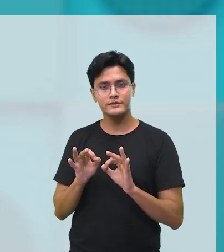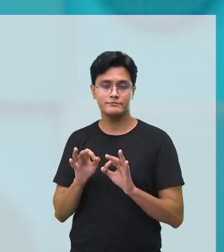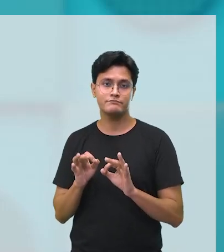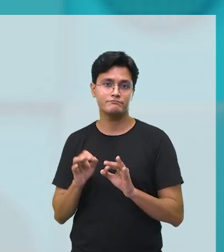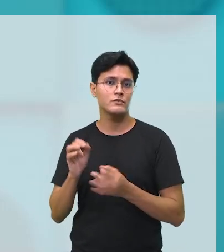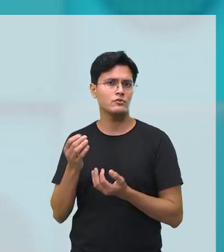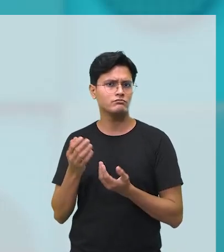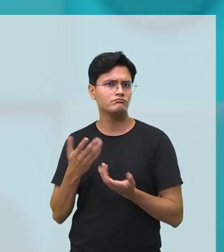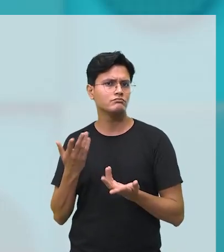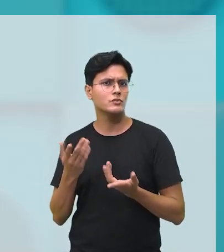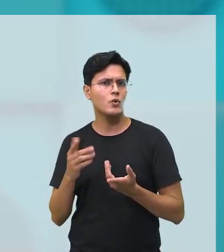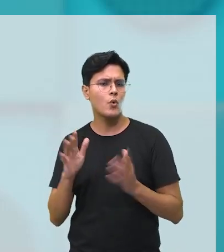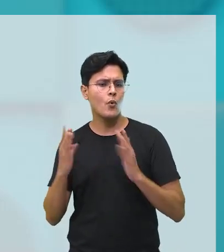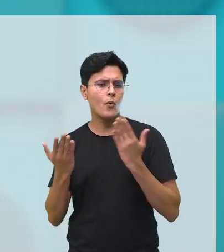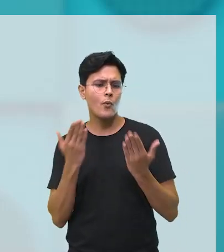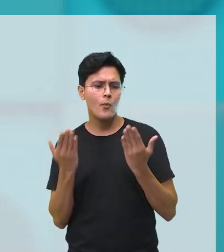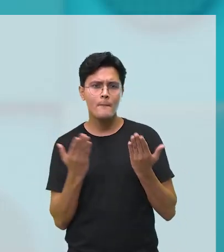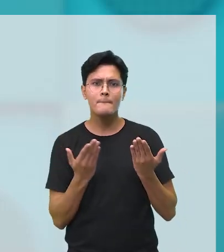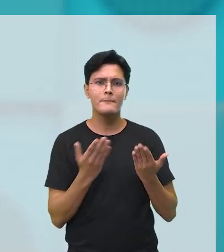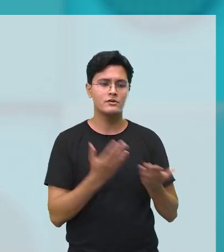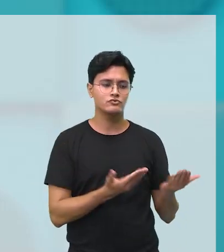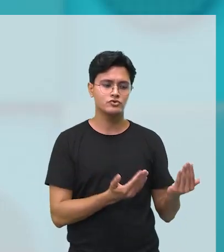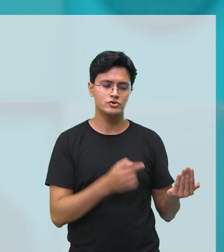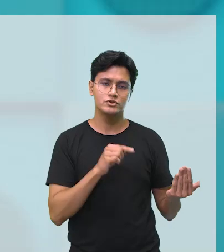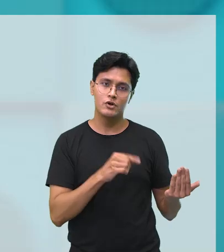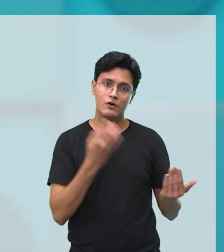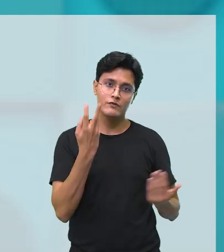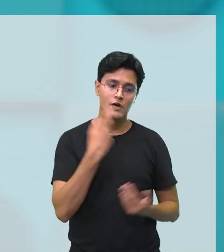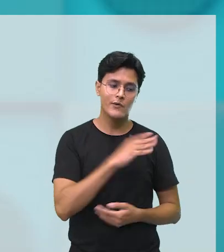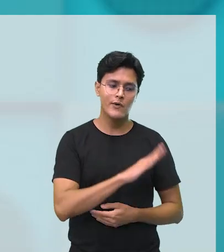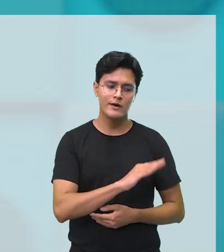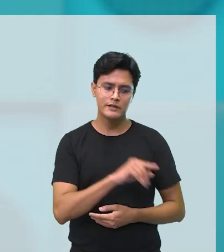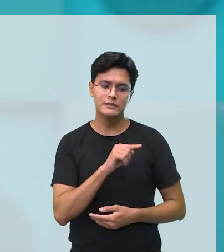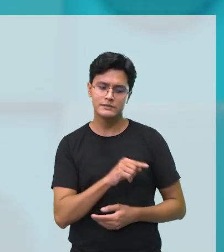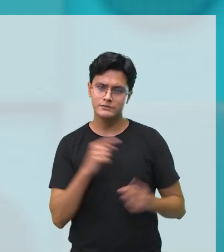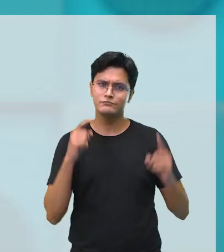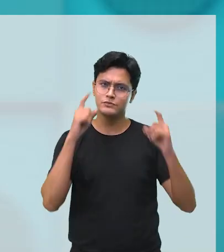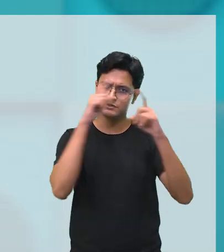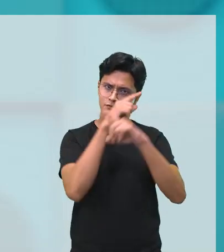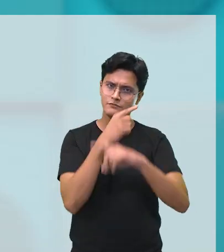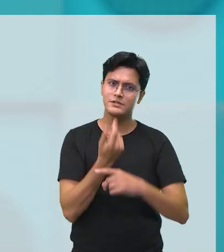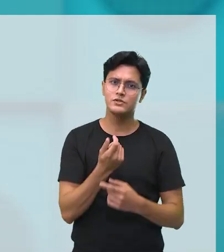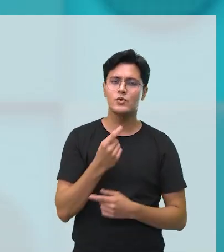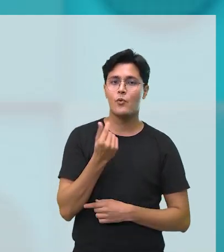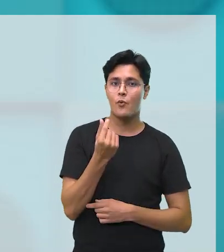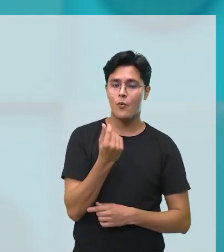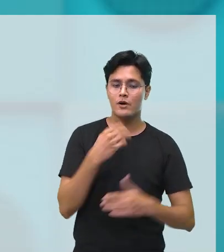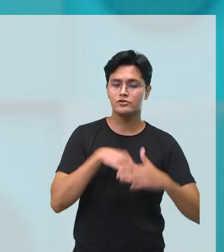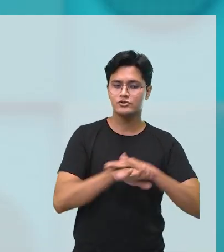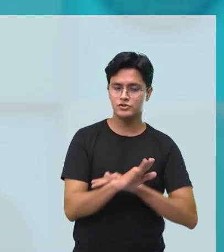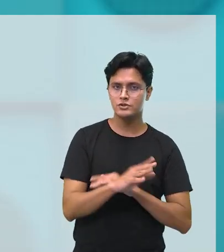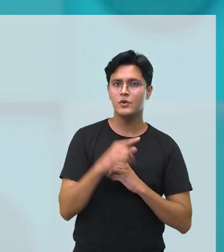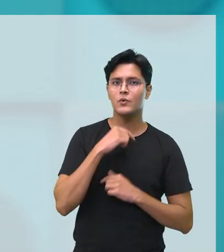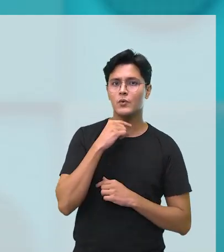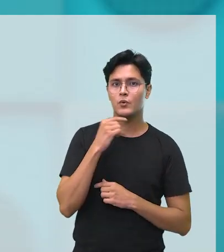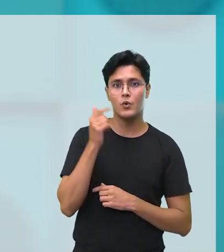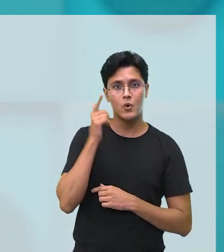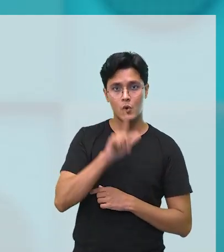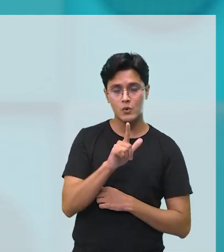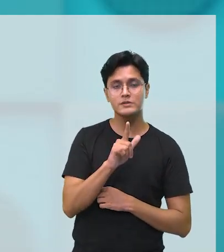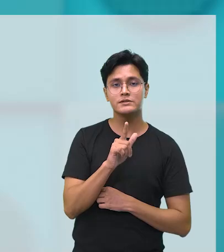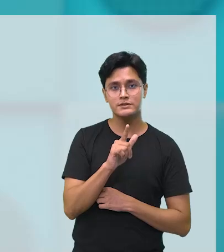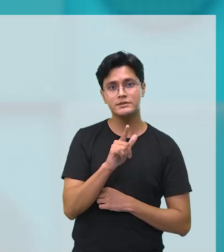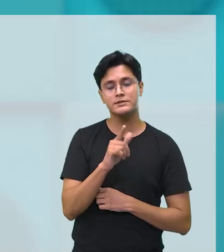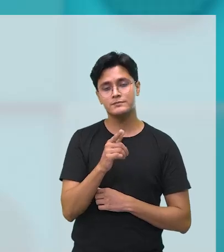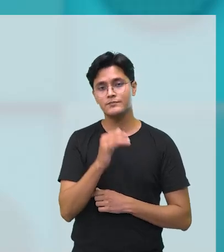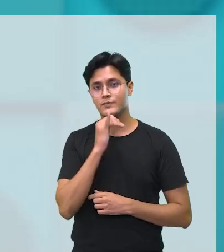vista, a criancinha, ver como é difícil, seria difícil para ele guardar o dinheiro lá no cofrinho, que provavelmente muitas das vezes a gente pega, né, e fala para o